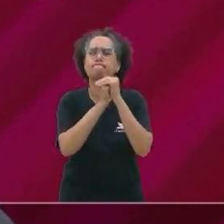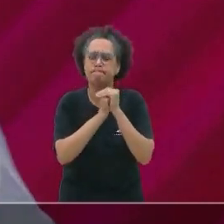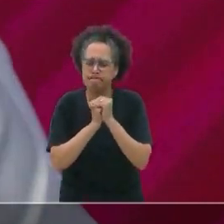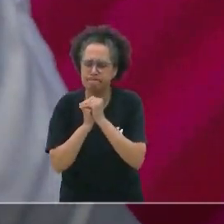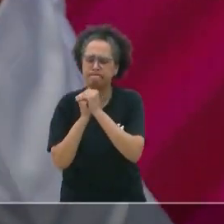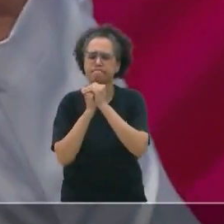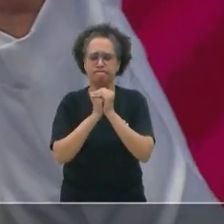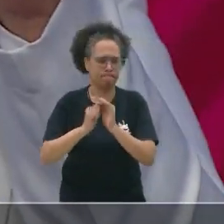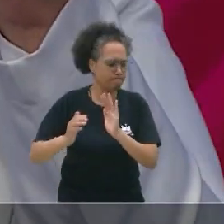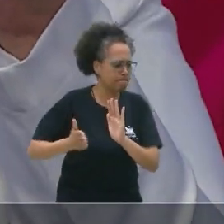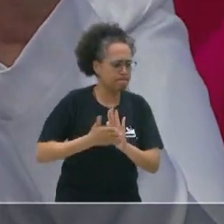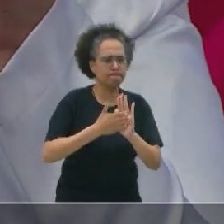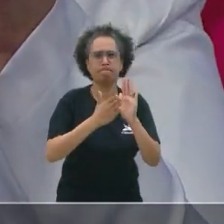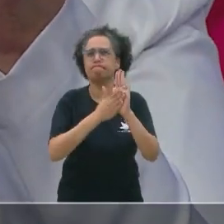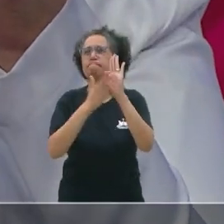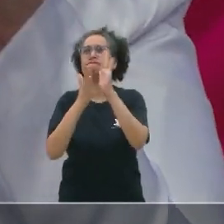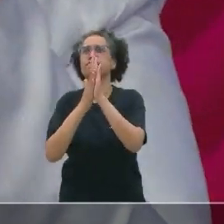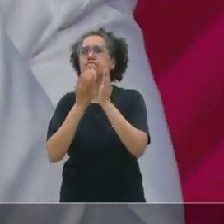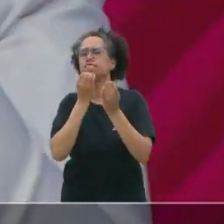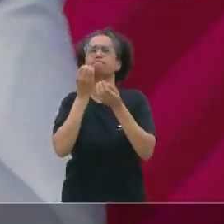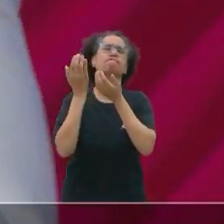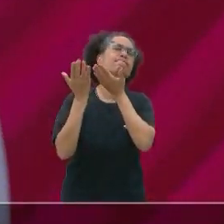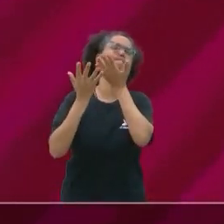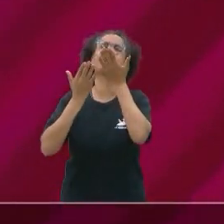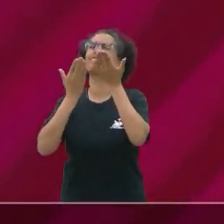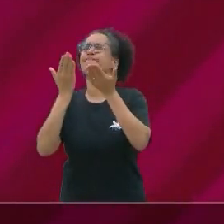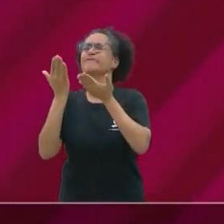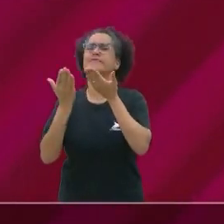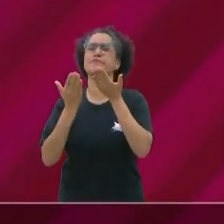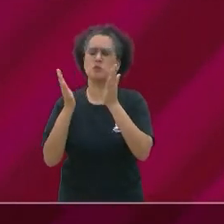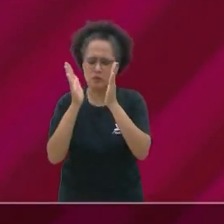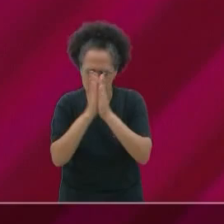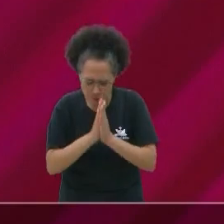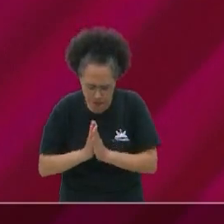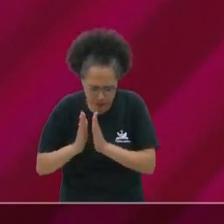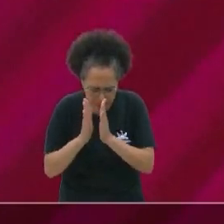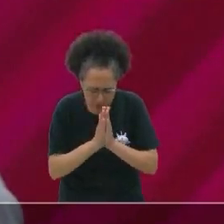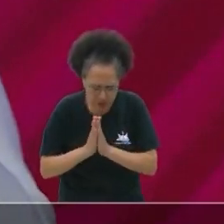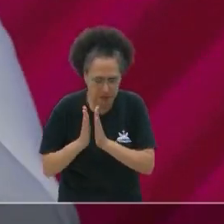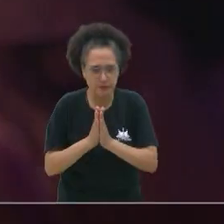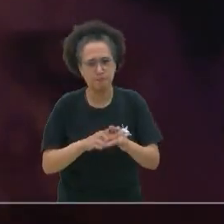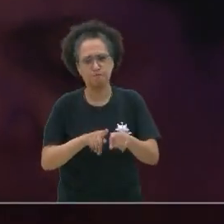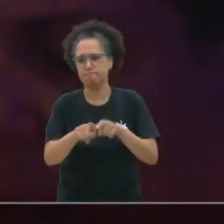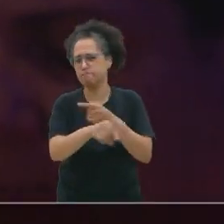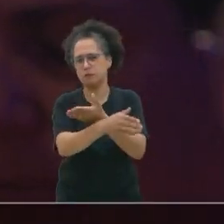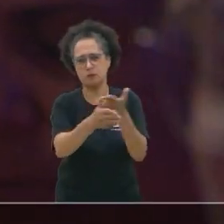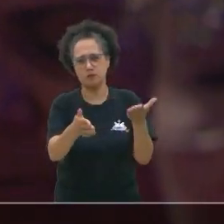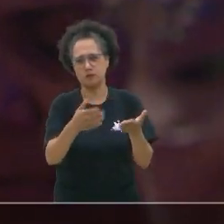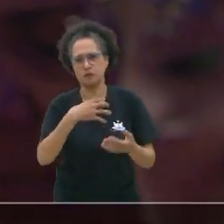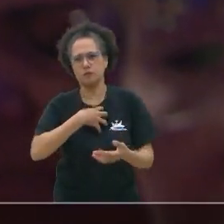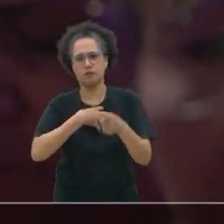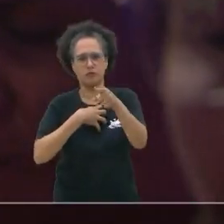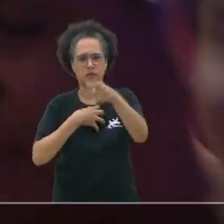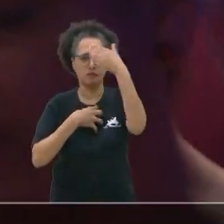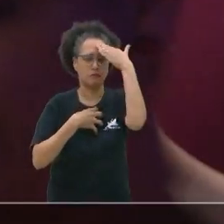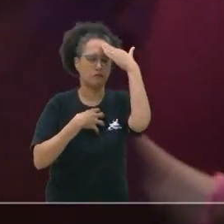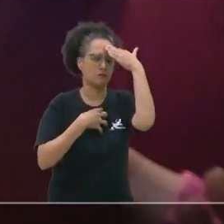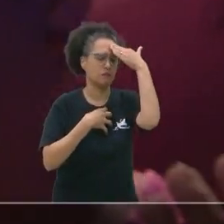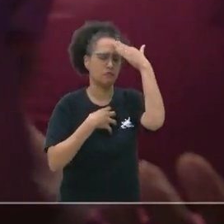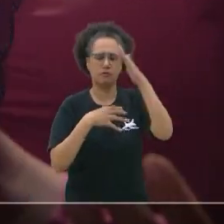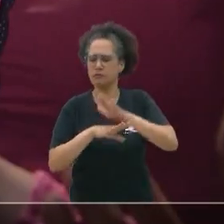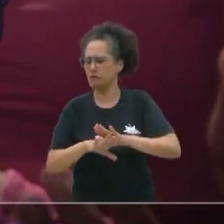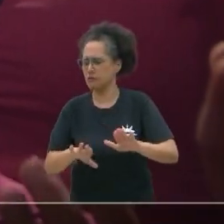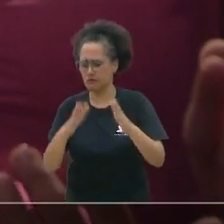Te louvar, de Te bendizer. Reze, meu irmão. Reze, meu irmão, do jeito que você sabe. Se você sabe